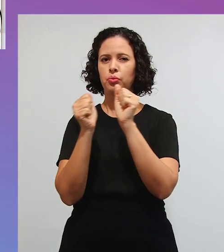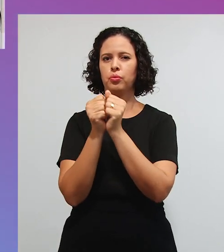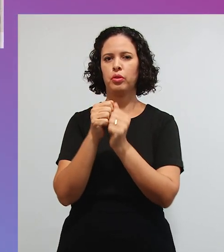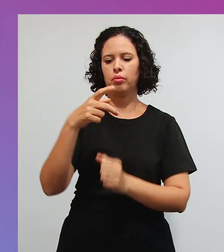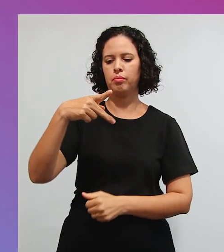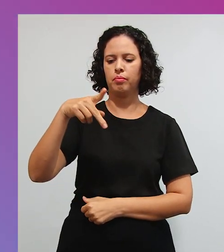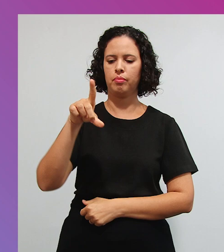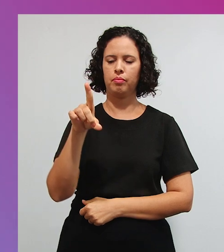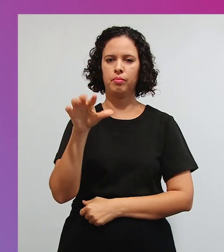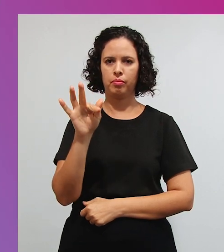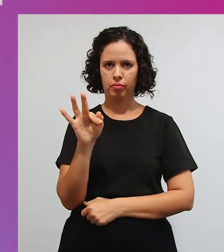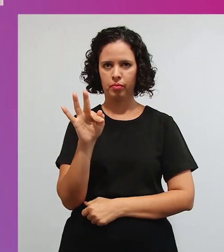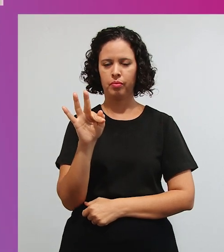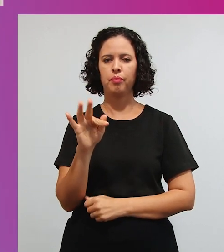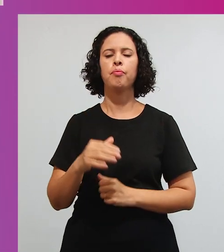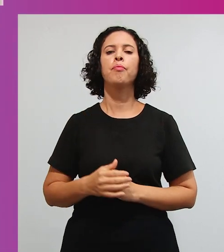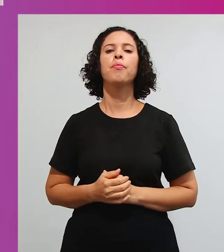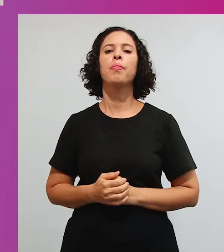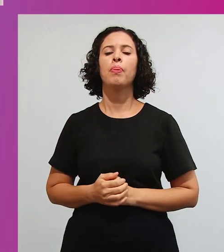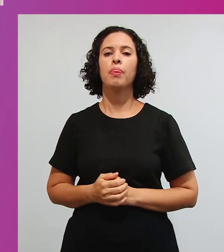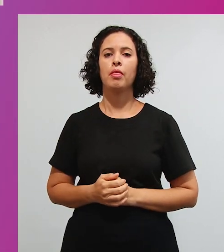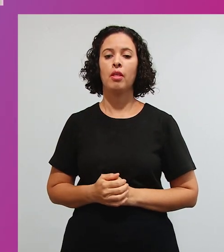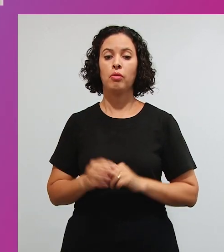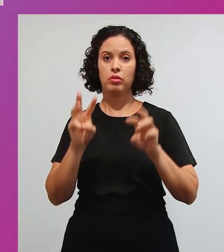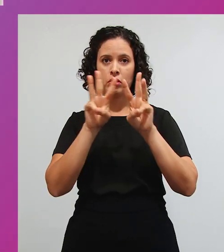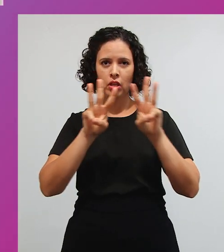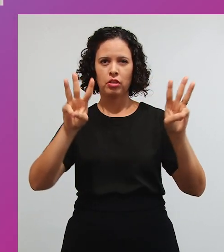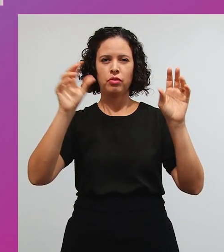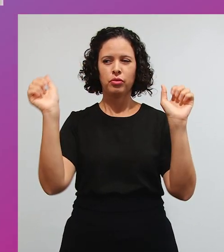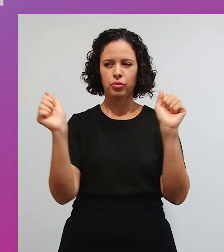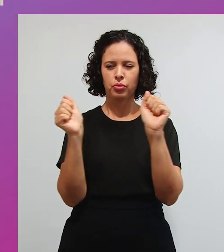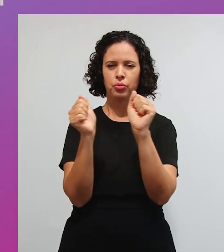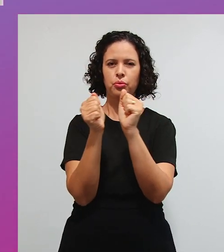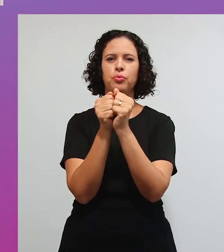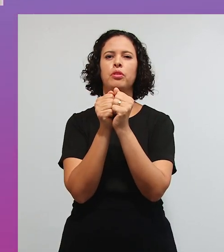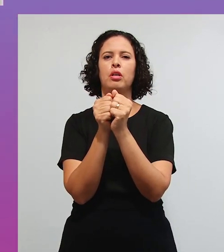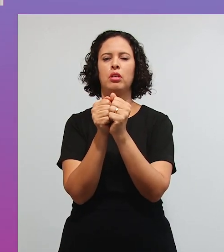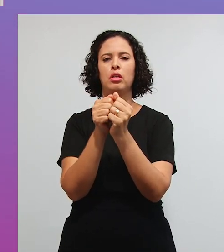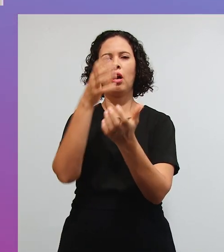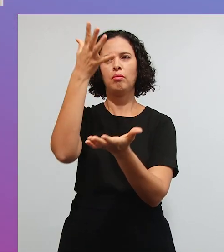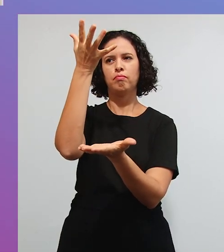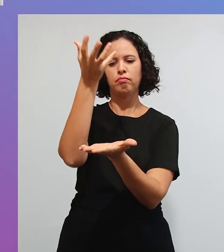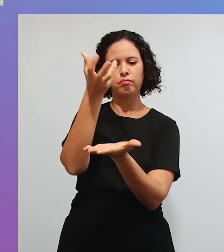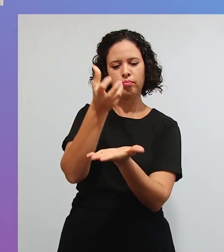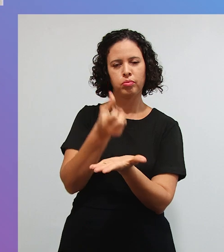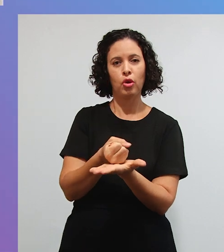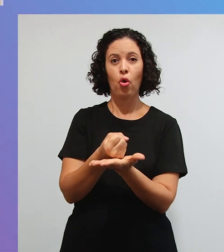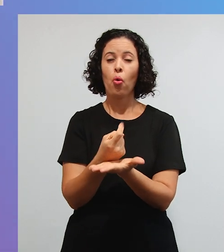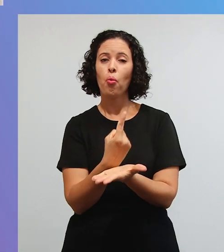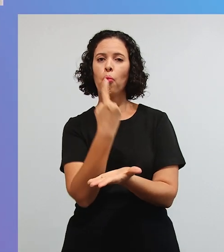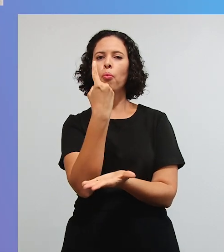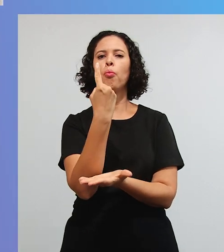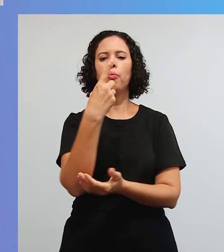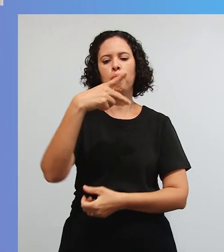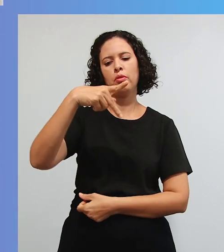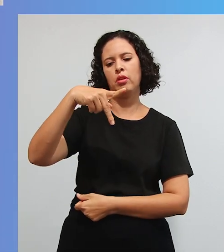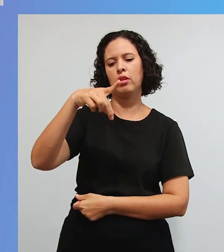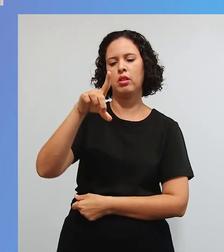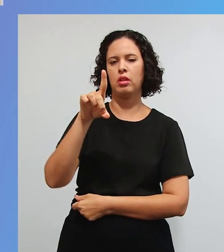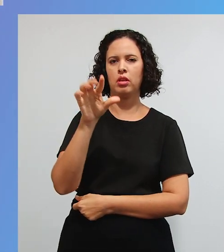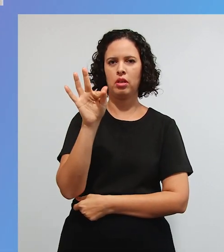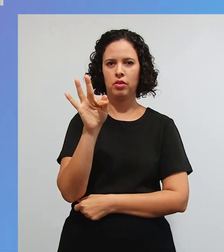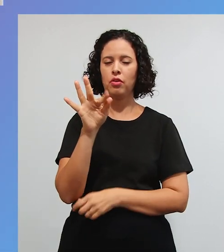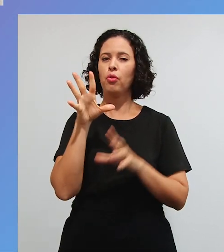Juntar PDF. Passo 6. O programa irá mesclar os arquivos e deverá baixar automaticamente o arquivo PDF